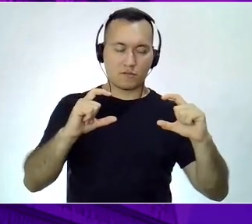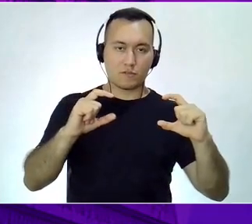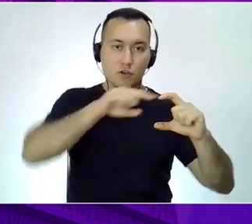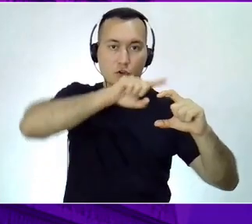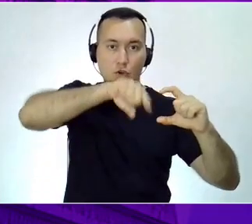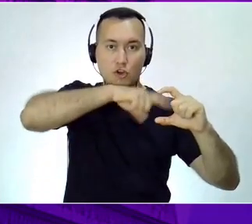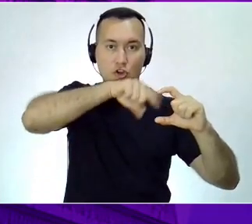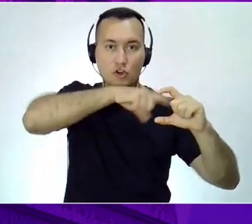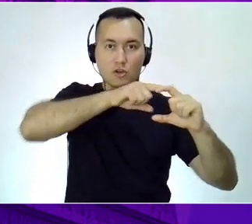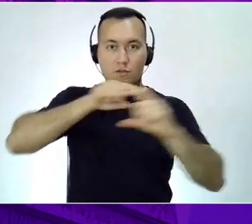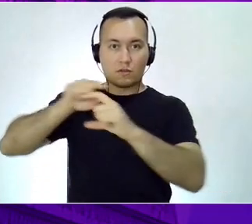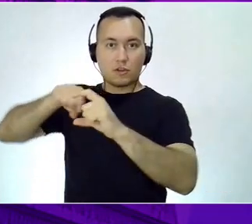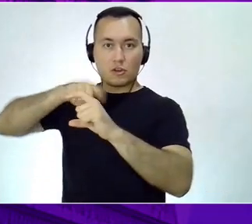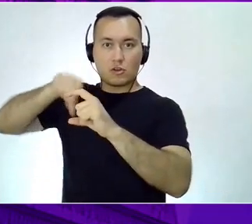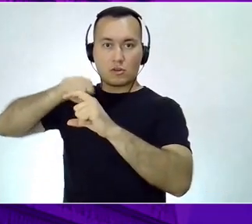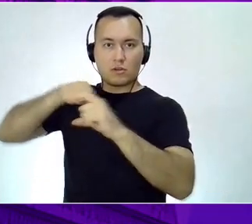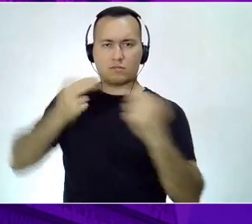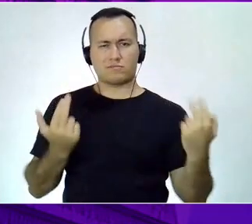minutos?